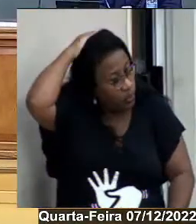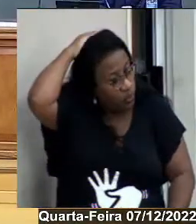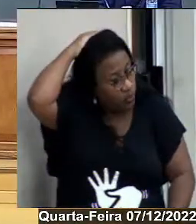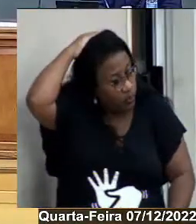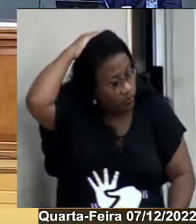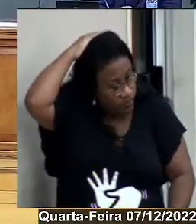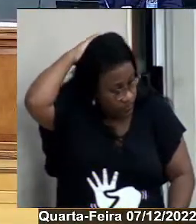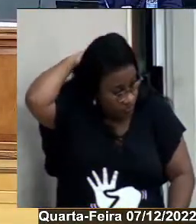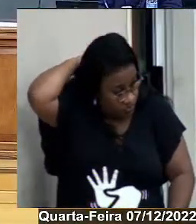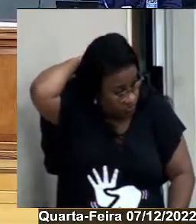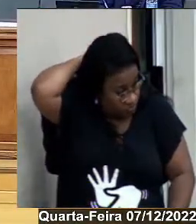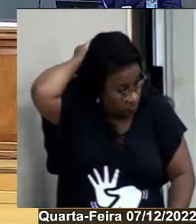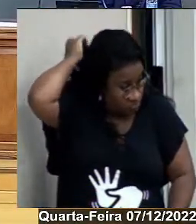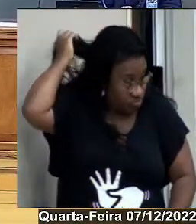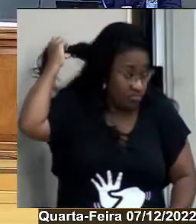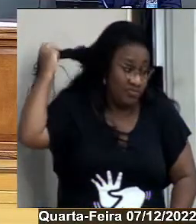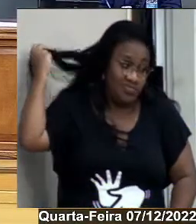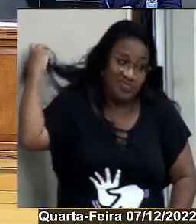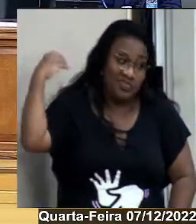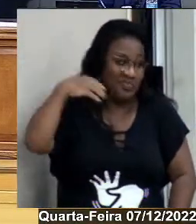Adalto.